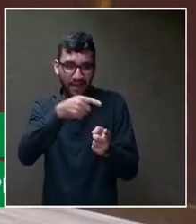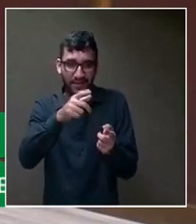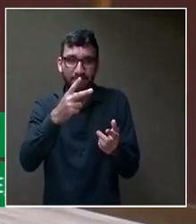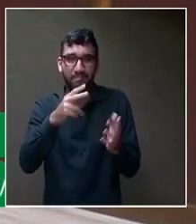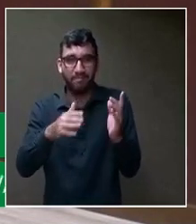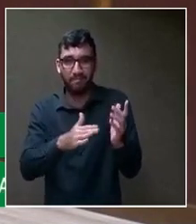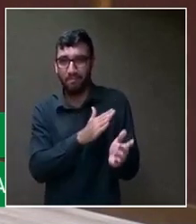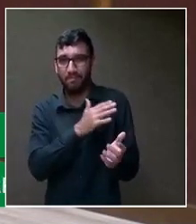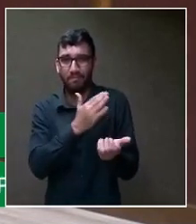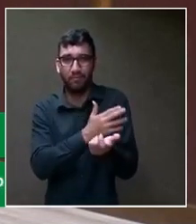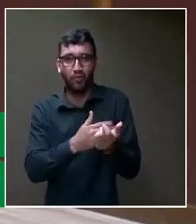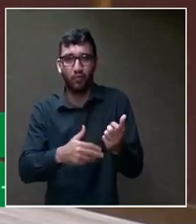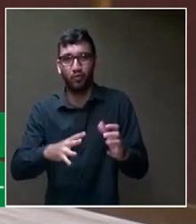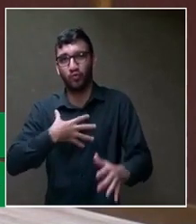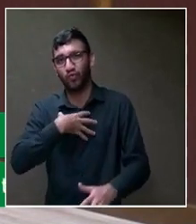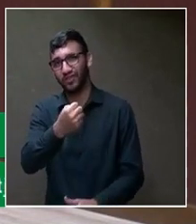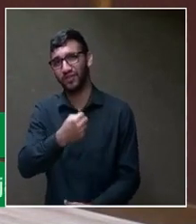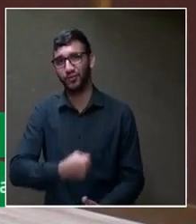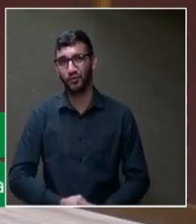Certo.